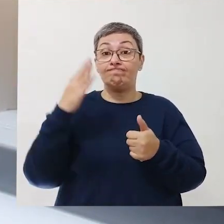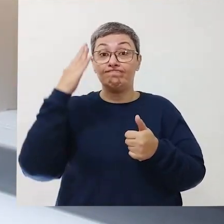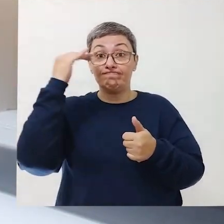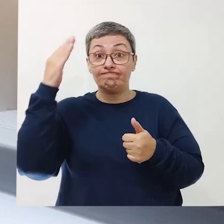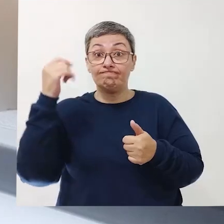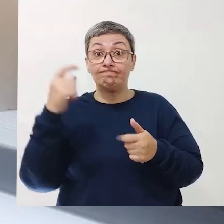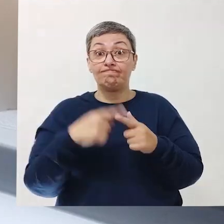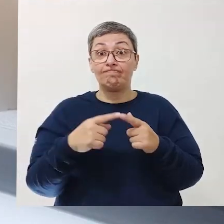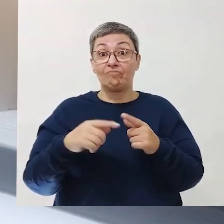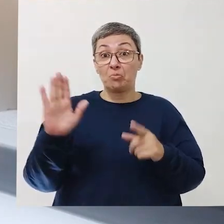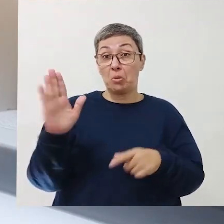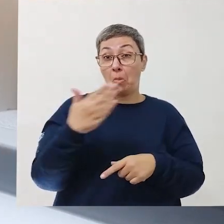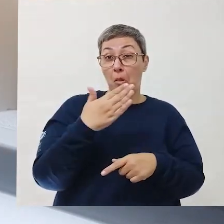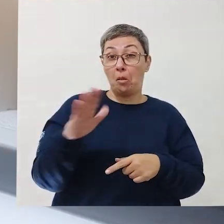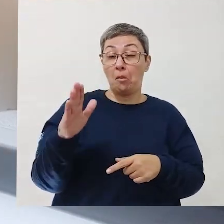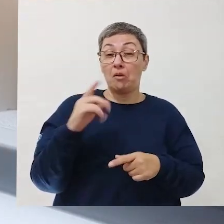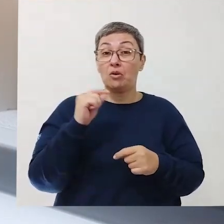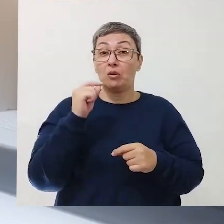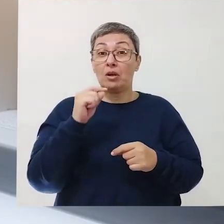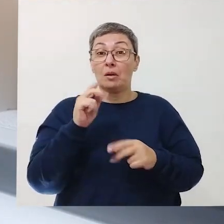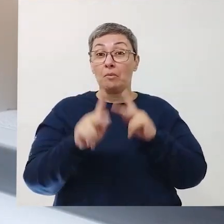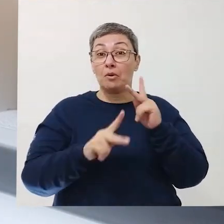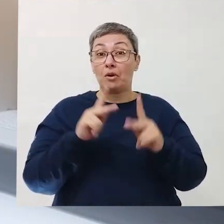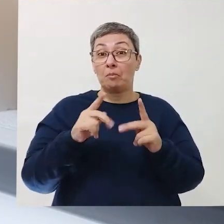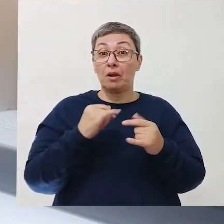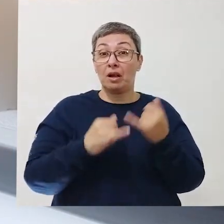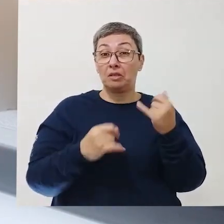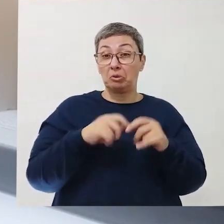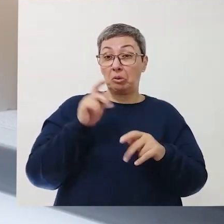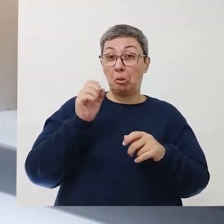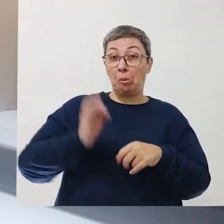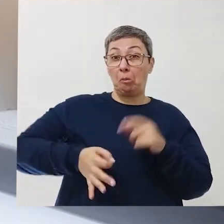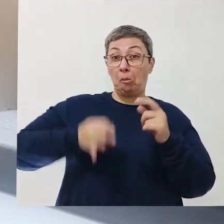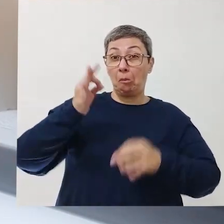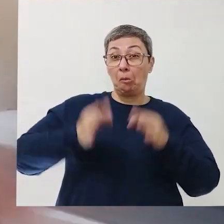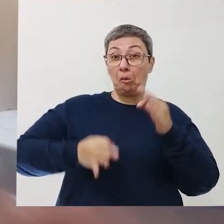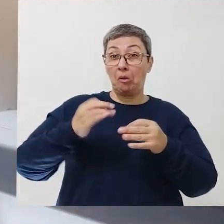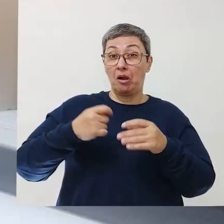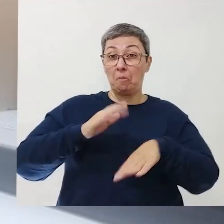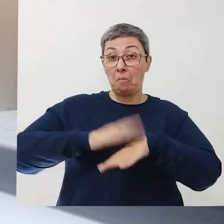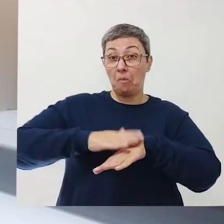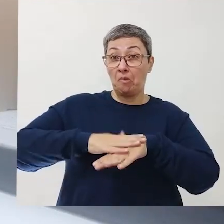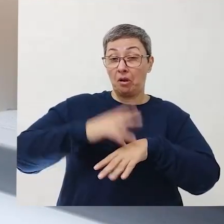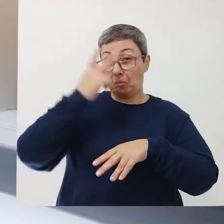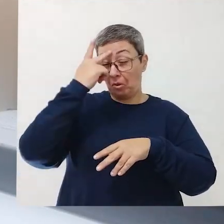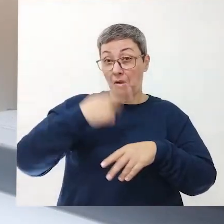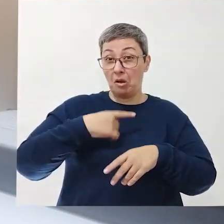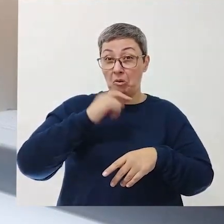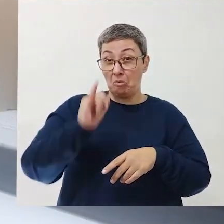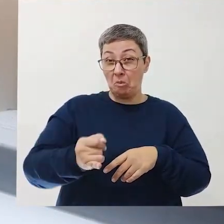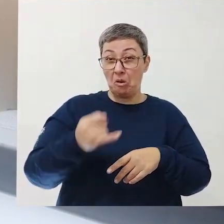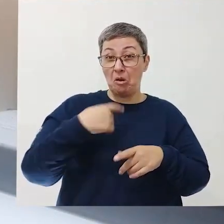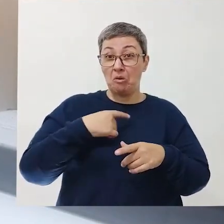de empatia Gera agressões Difamações